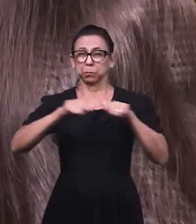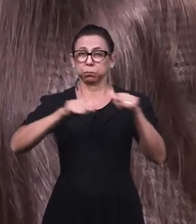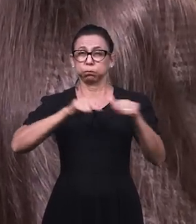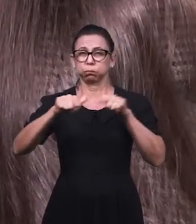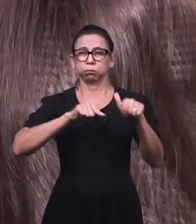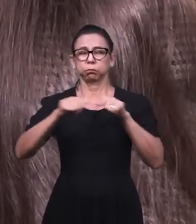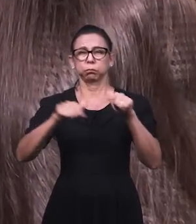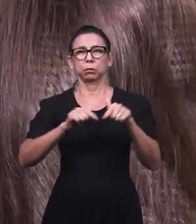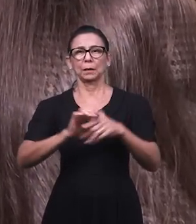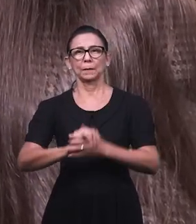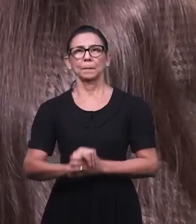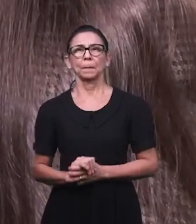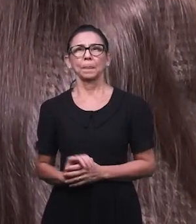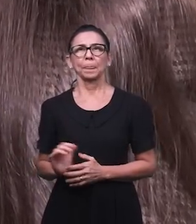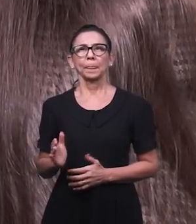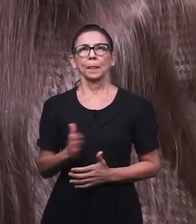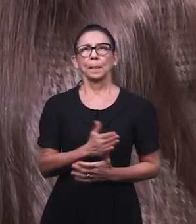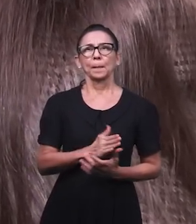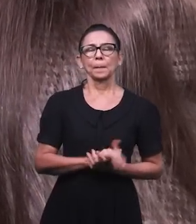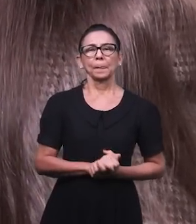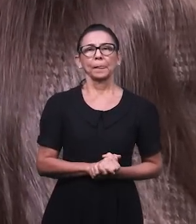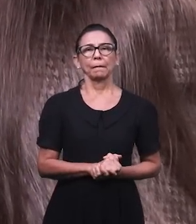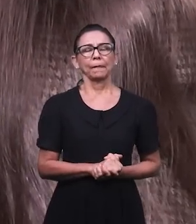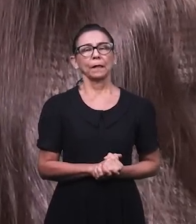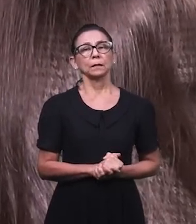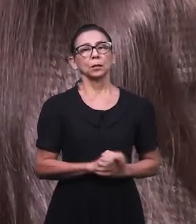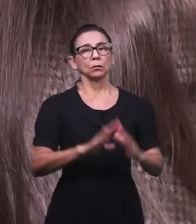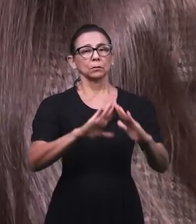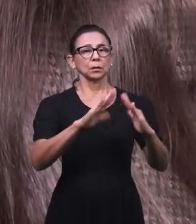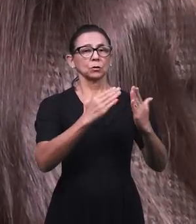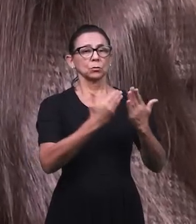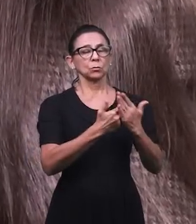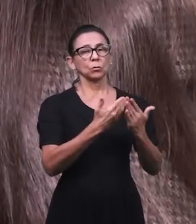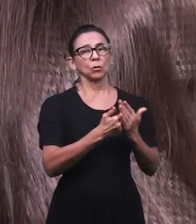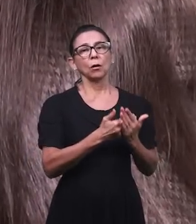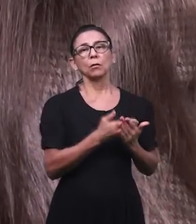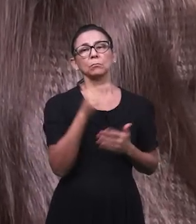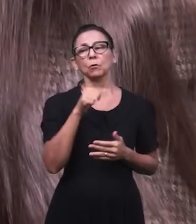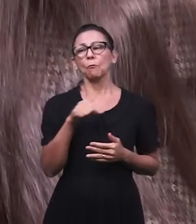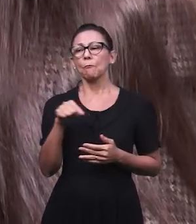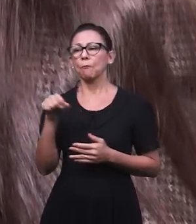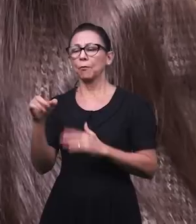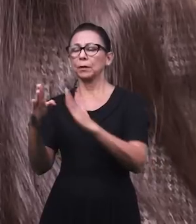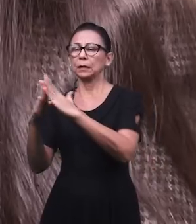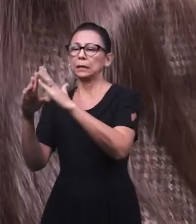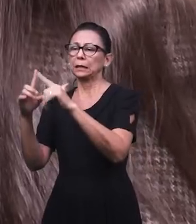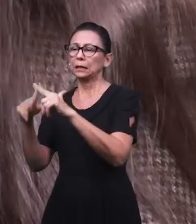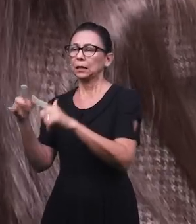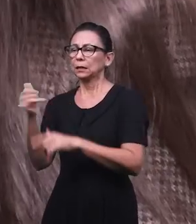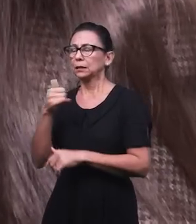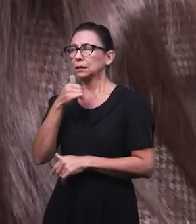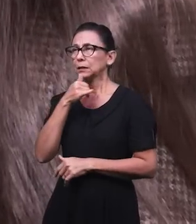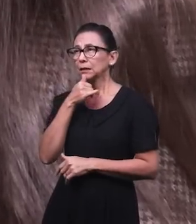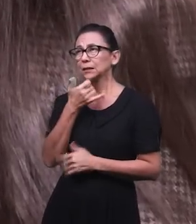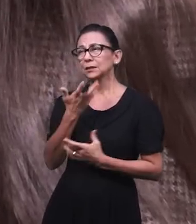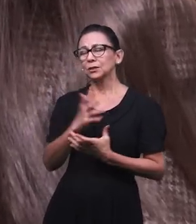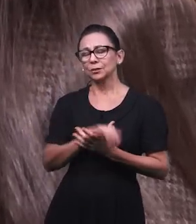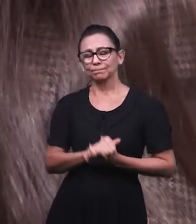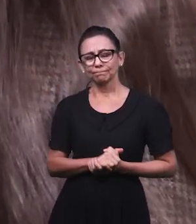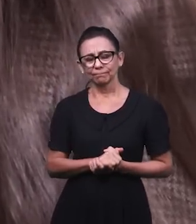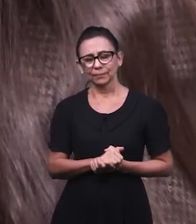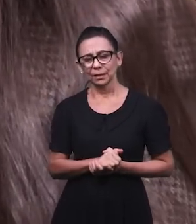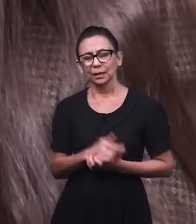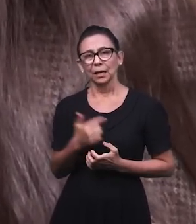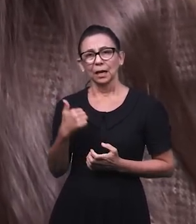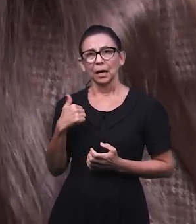dia eu cheguei da escola, fui lá, tava até de uniforme, fui na igreja... E eu, muito triste, consultei o